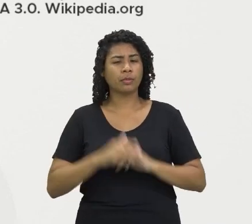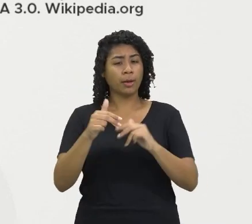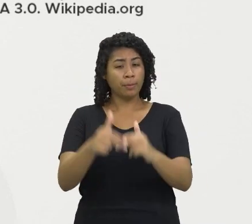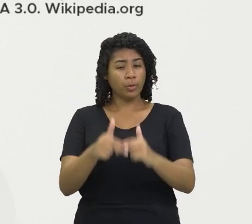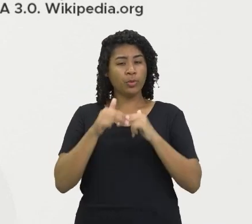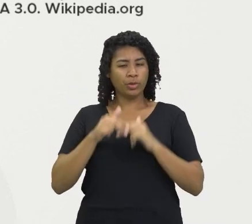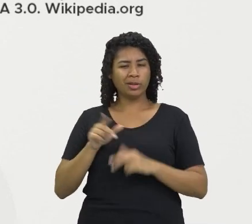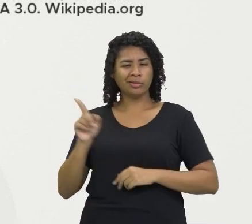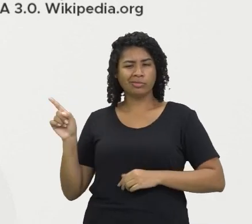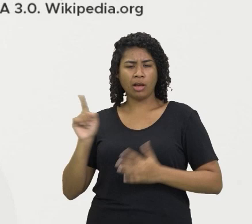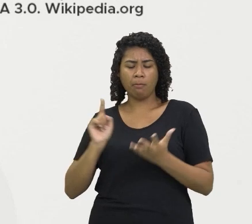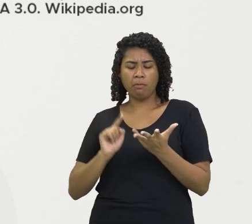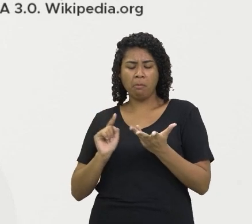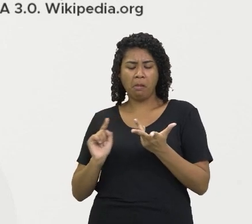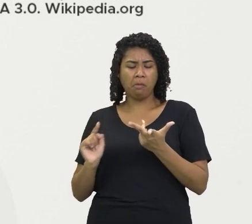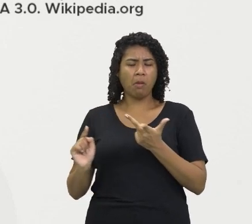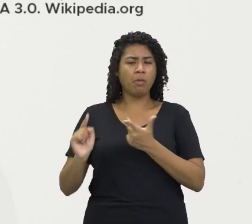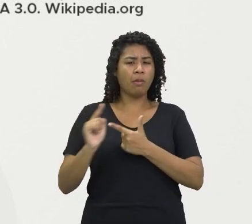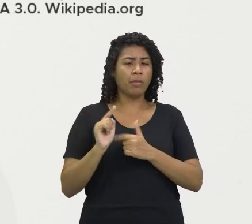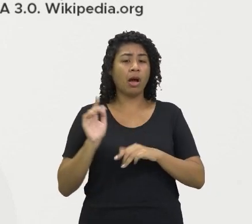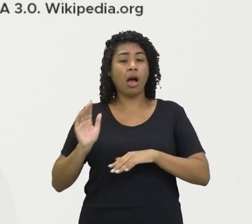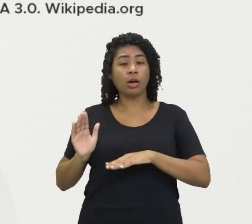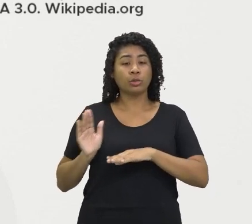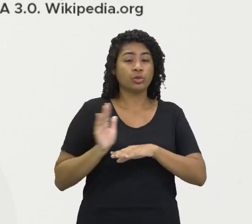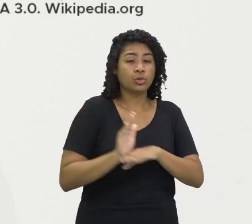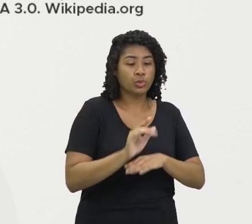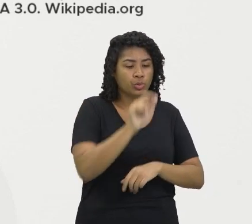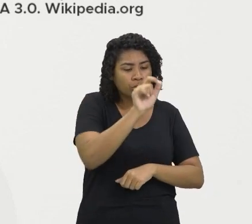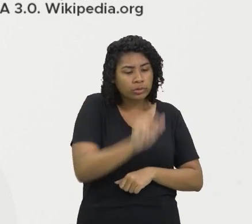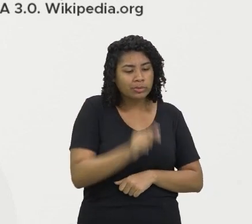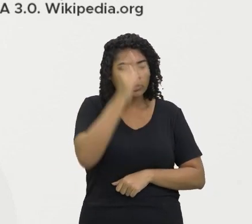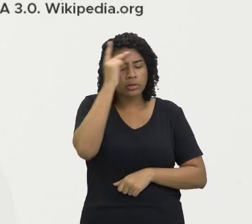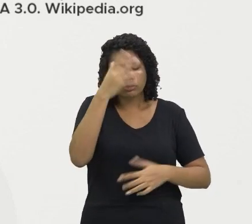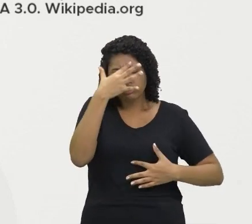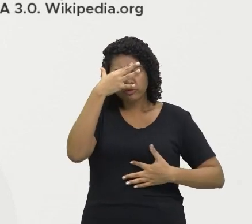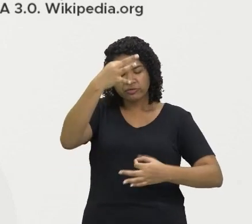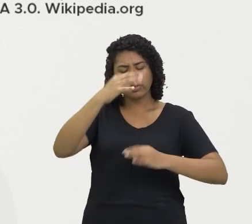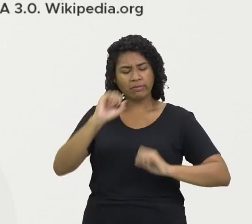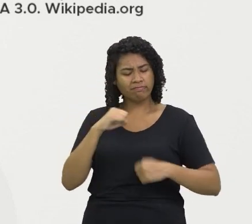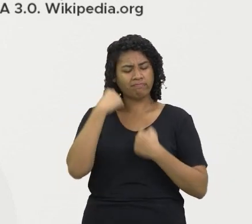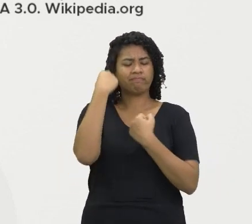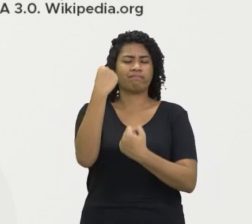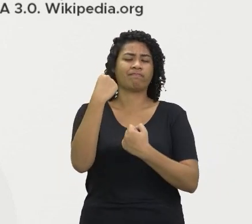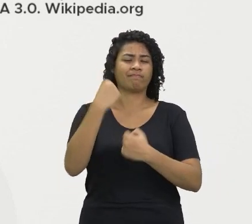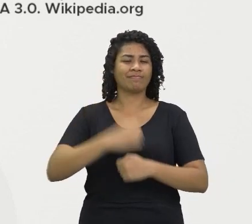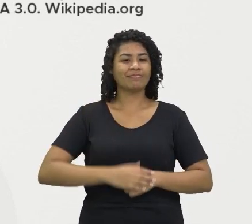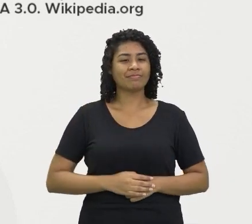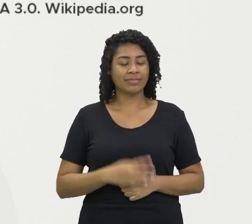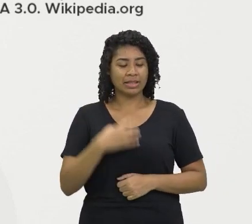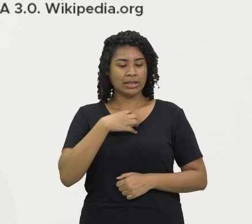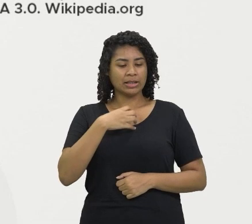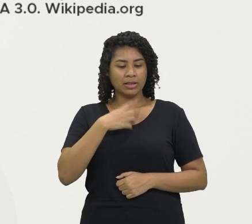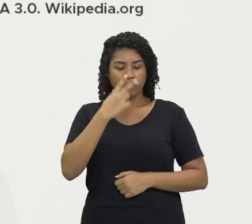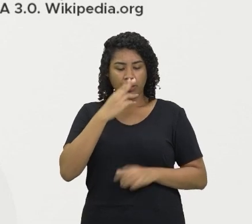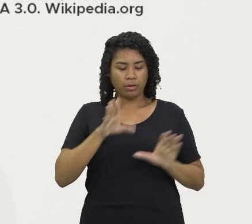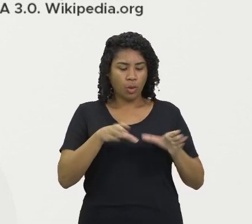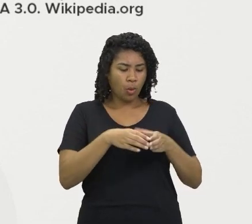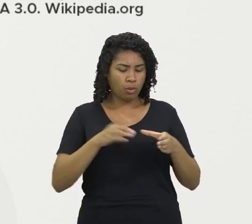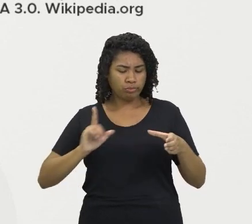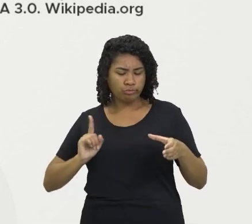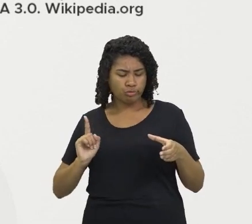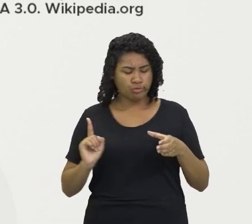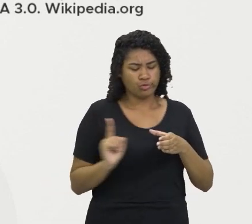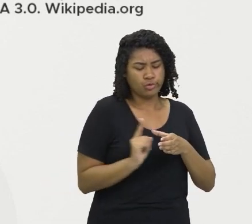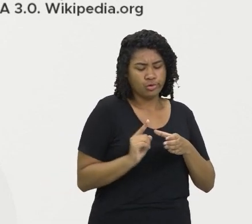aqui ajuda a pessoa a fortalecer a sua fé, a se sentir parte de uma